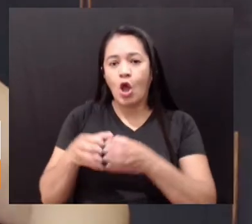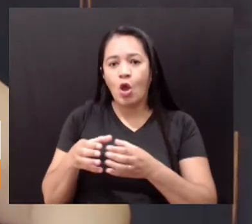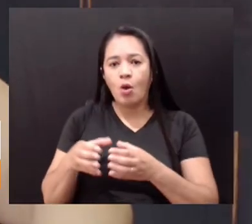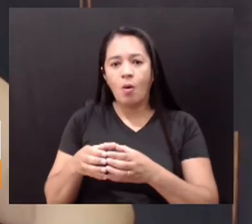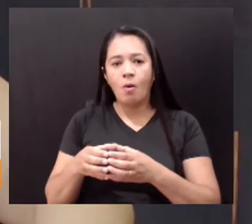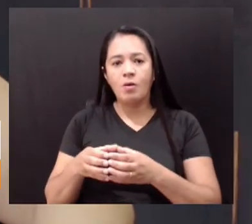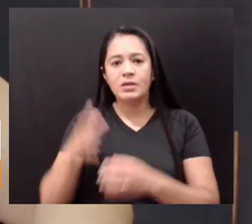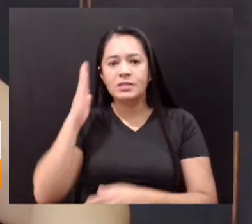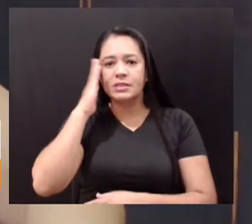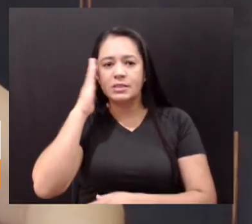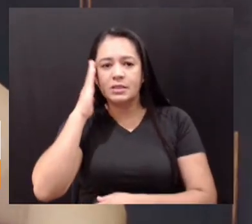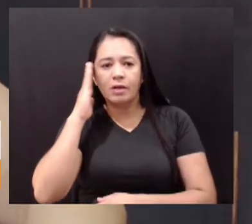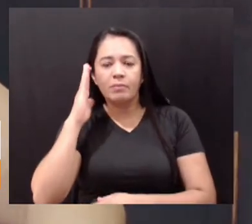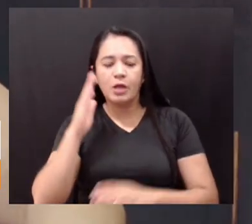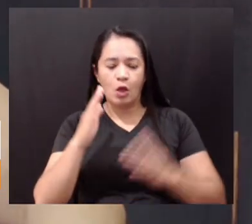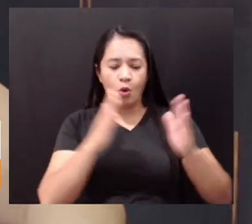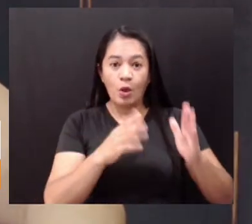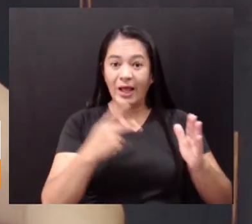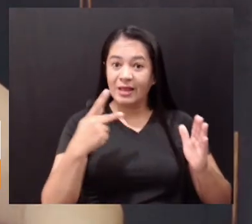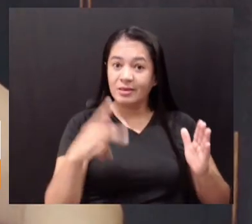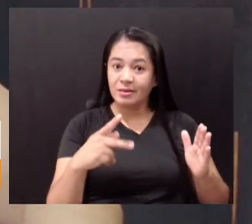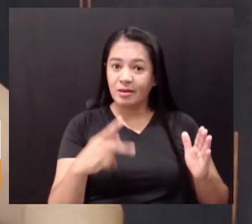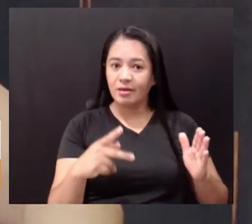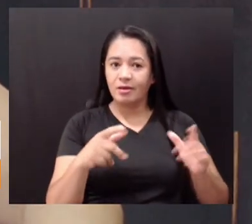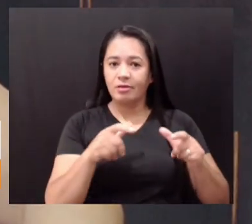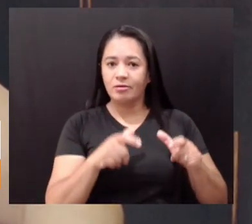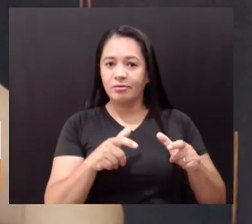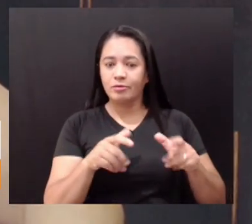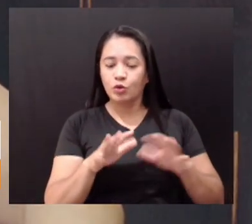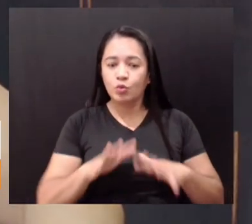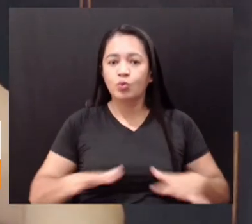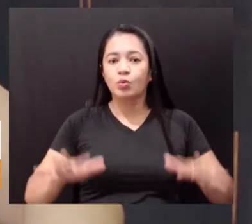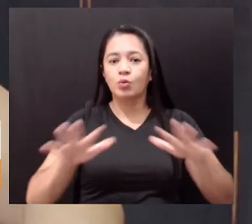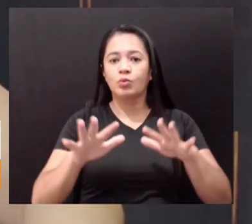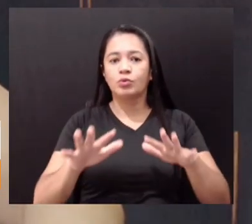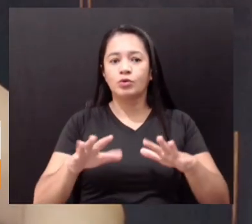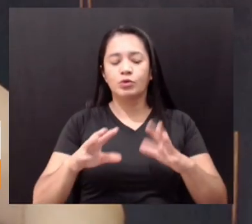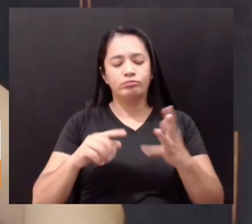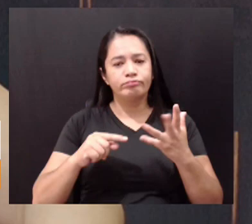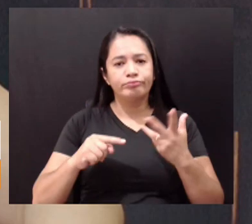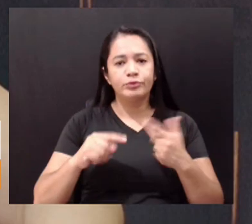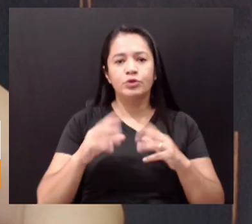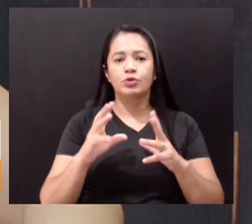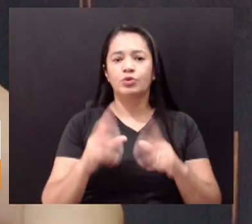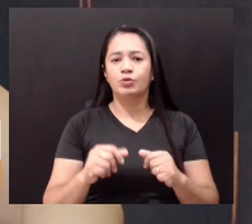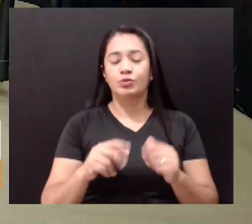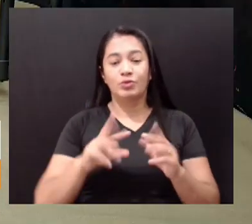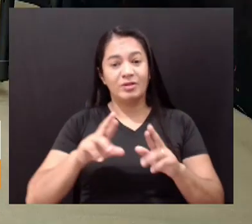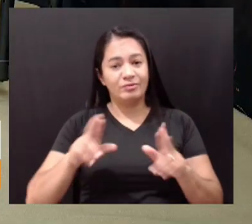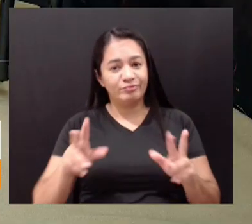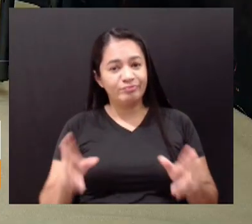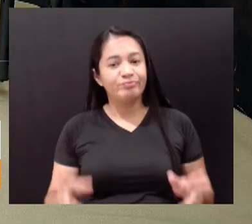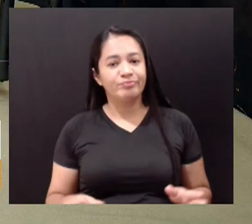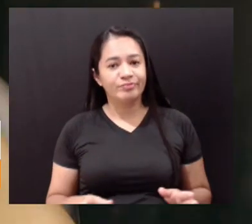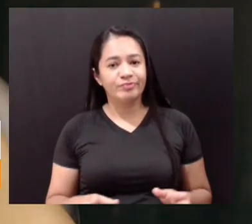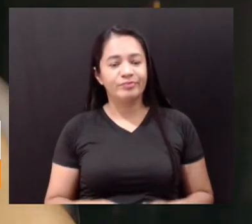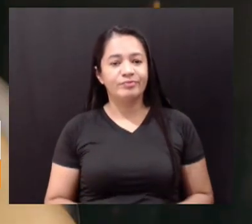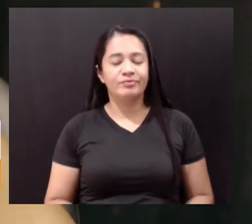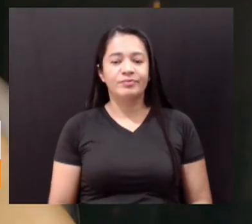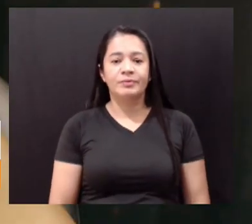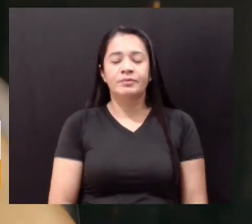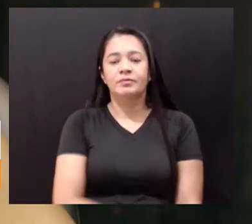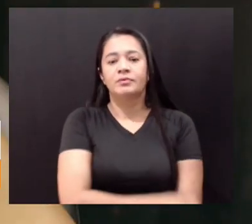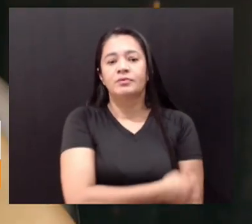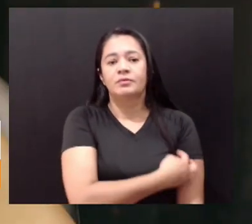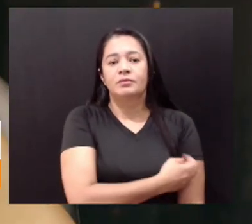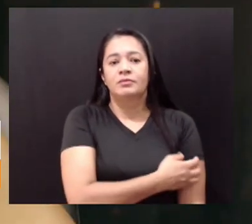parte dele, qual é a parte desse grupo todo. Então tudo isso eu acho que faz muita diferença. Muito bem, olha só, né?